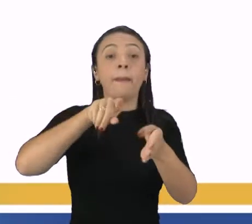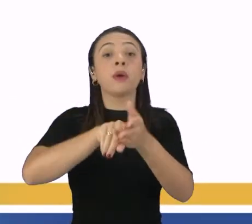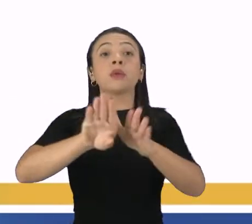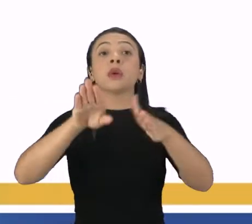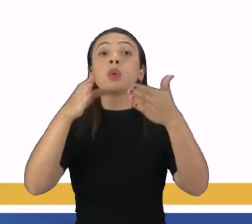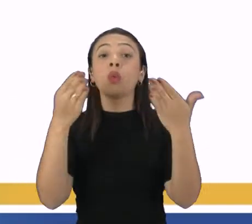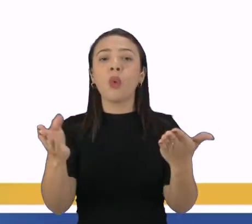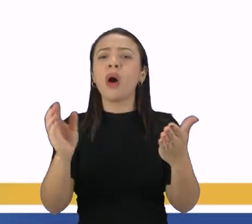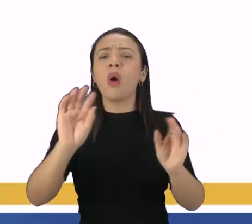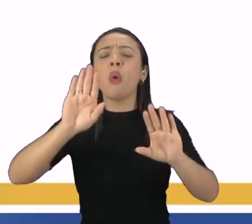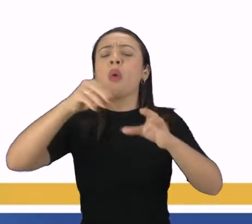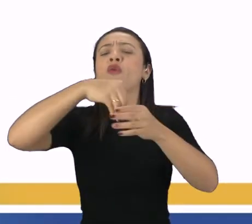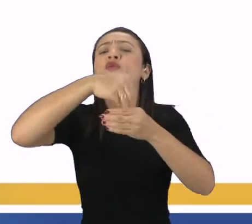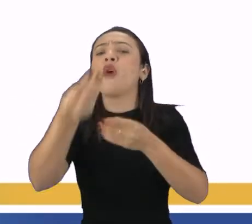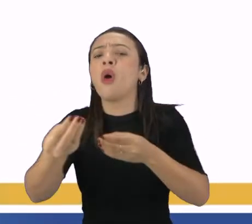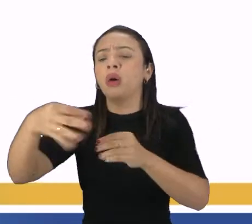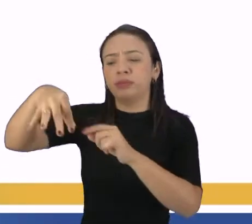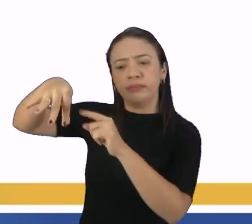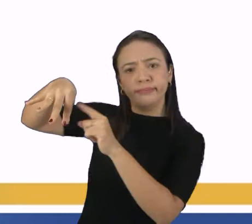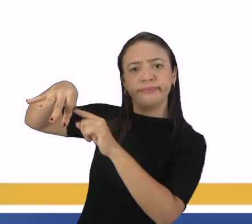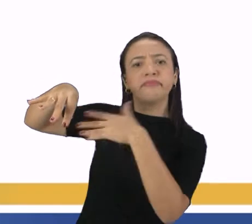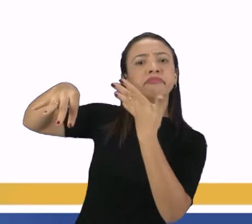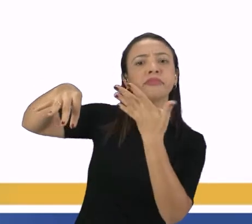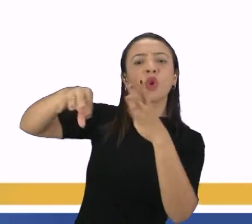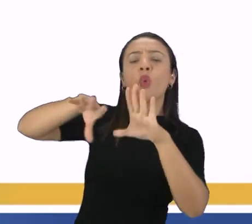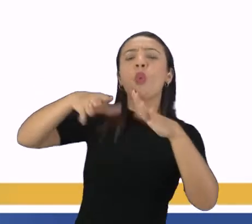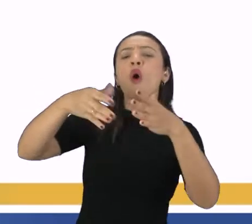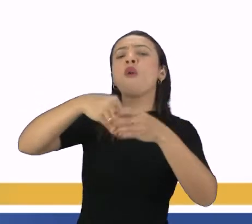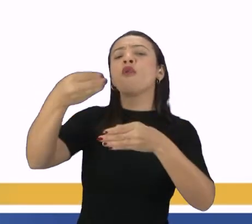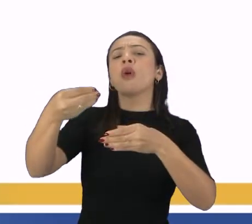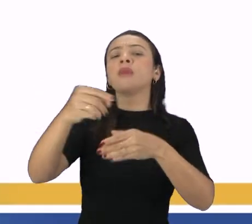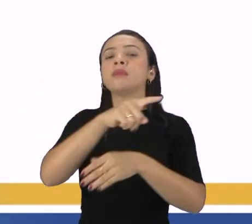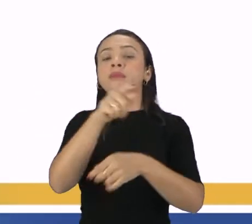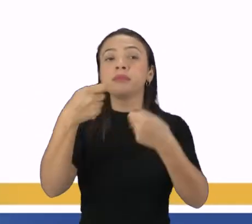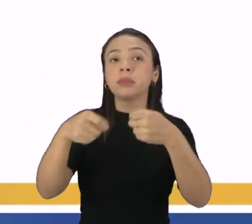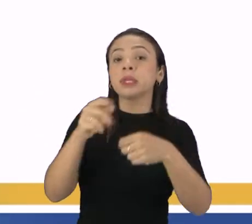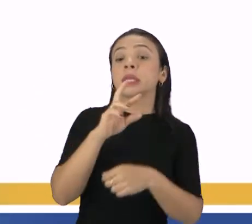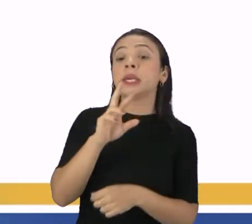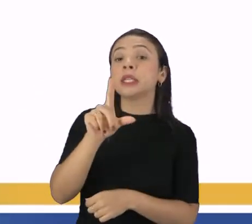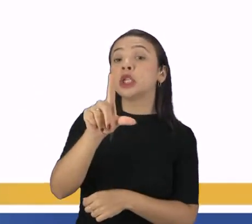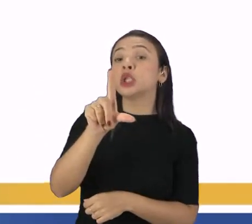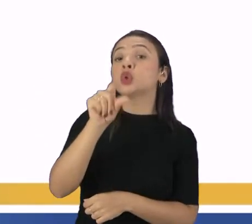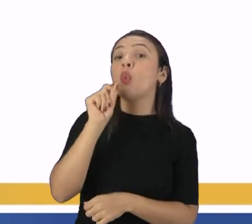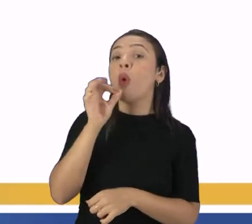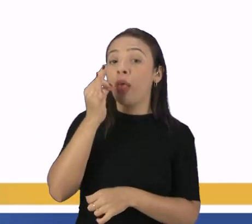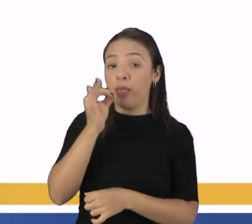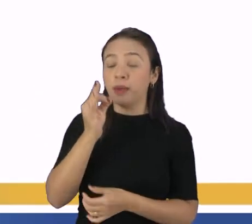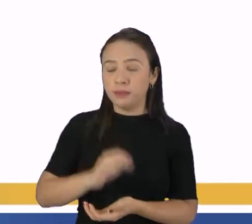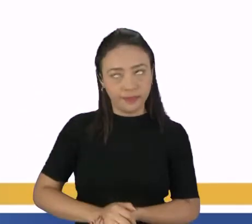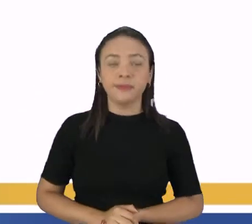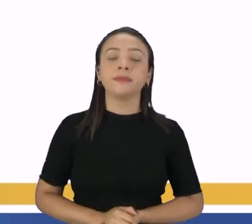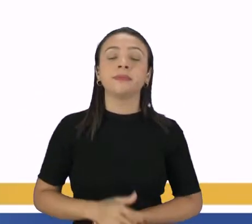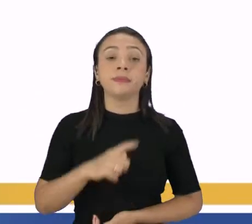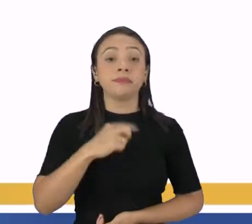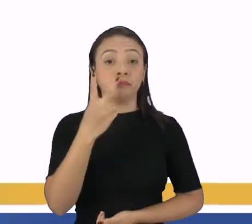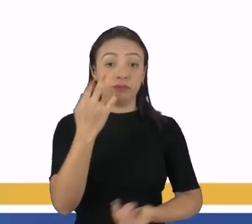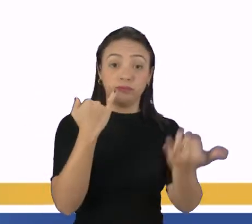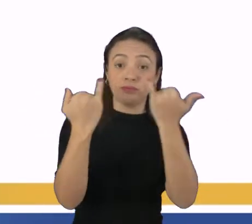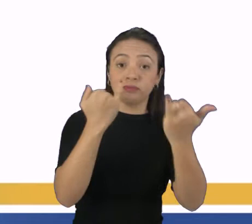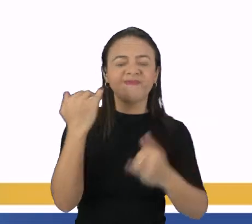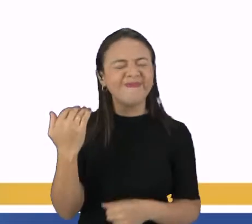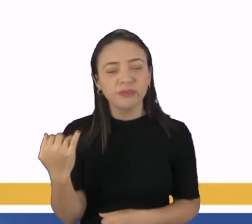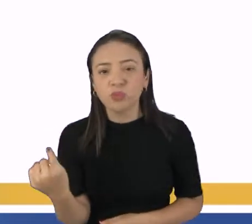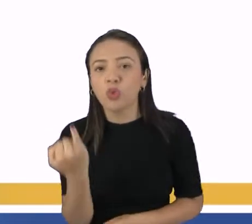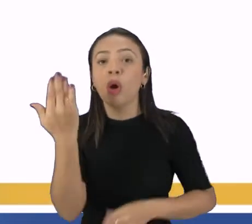pergunta quais são os externos, Ela pede para você descrever, para você marcar a resposta correta. Então são 2 informações bem básicas,